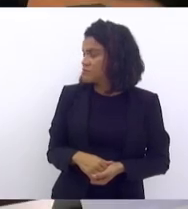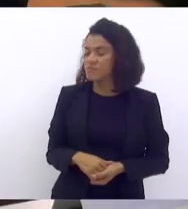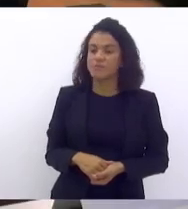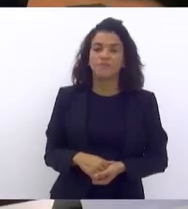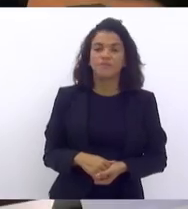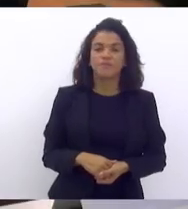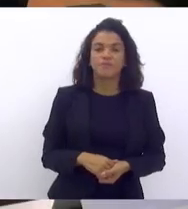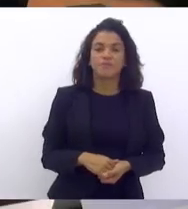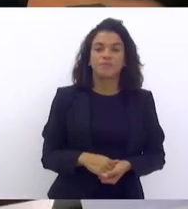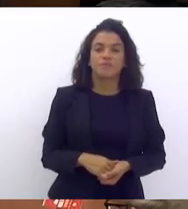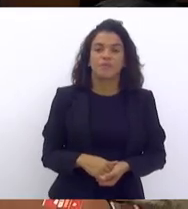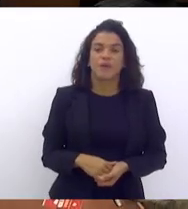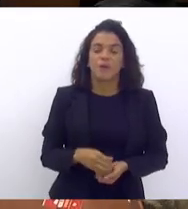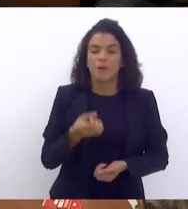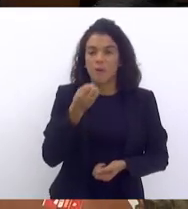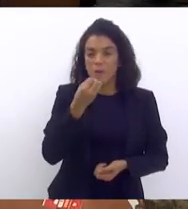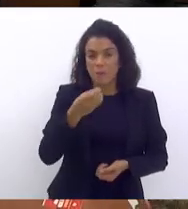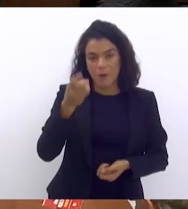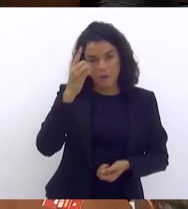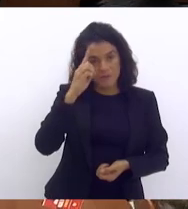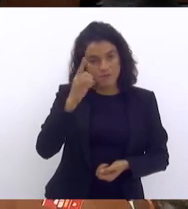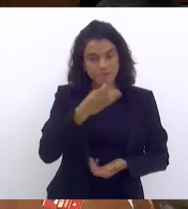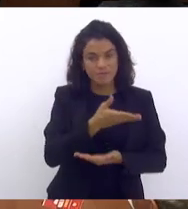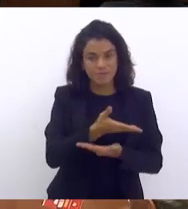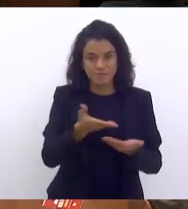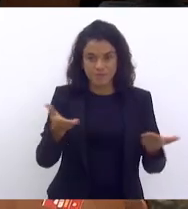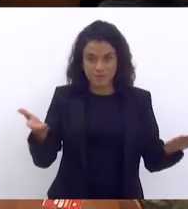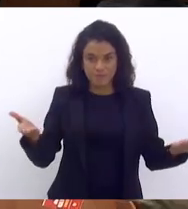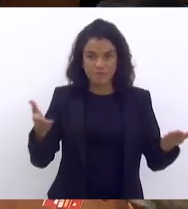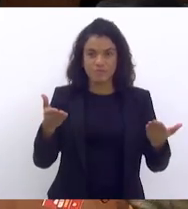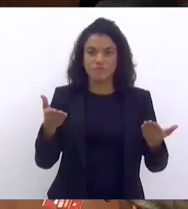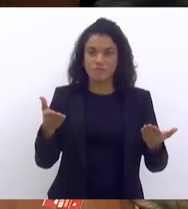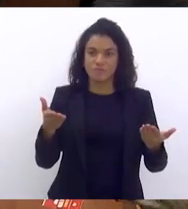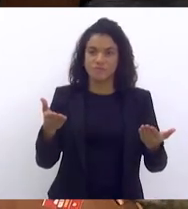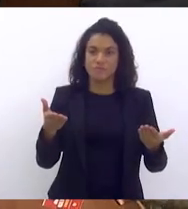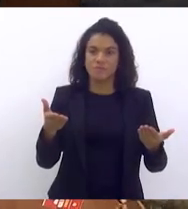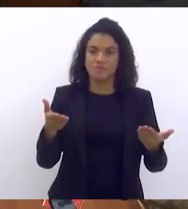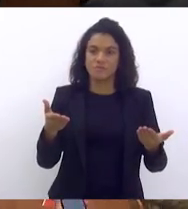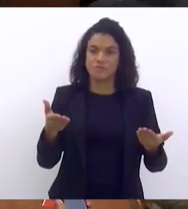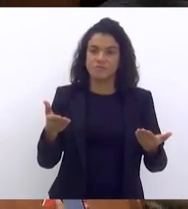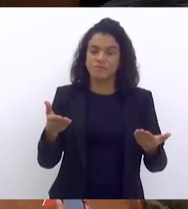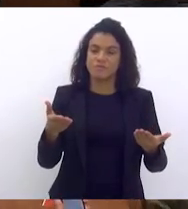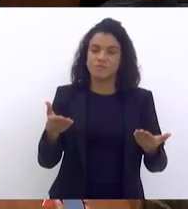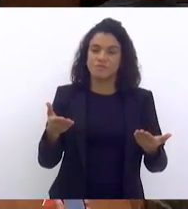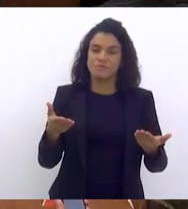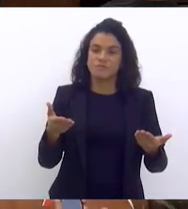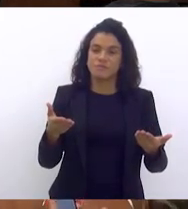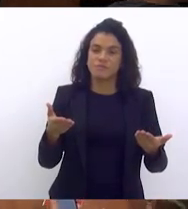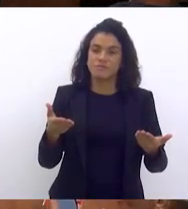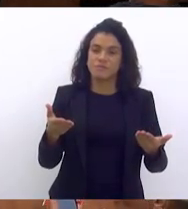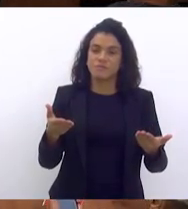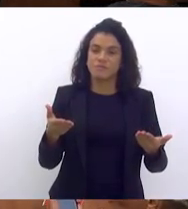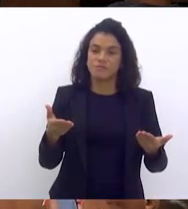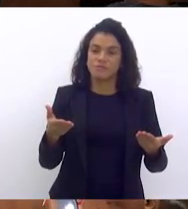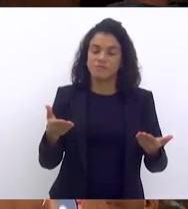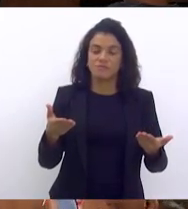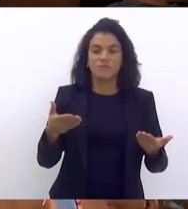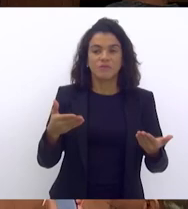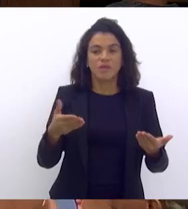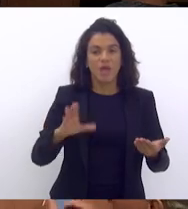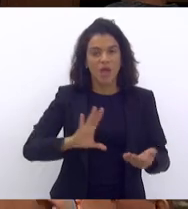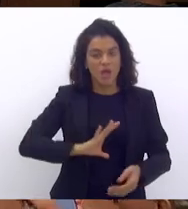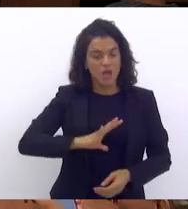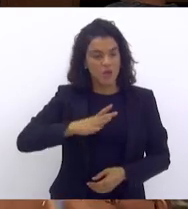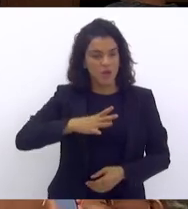Meu bom dia, em primeiro lugar, toda a mesa composta e a coragem